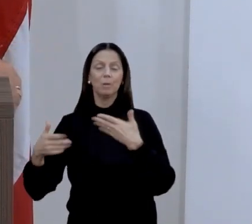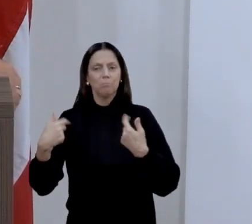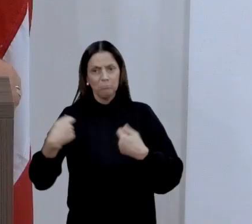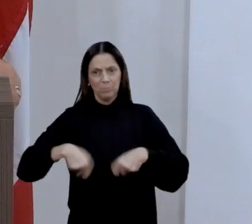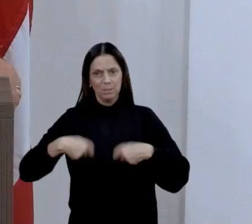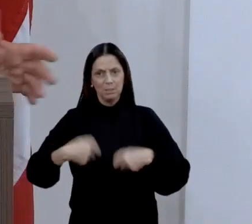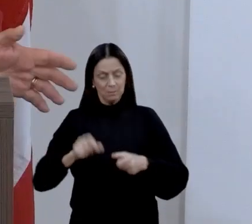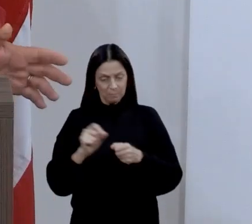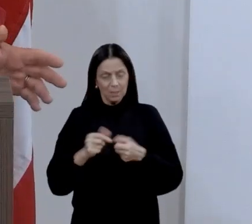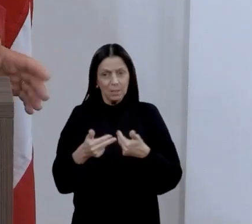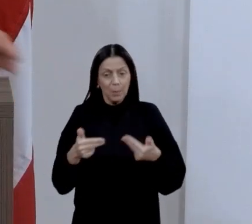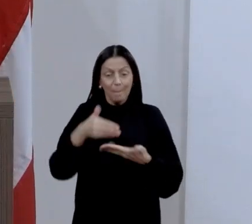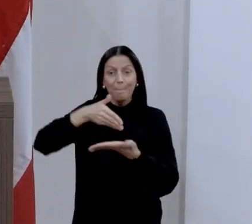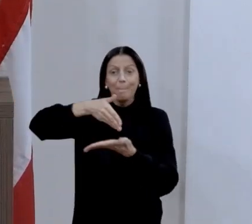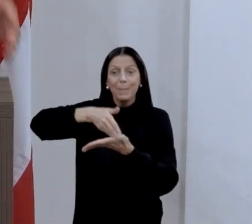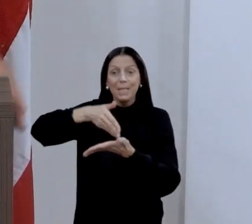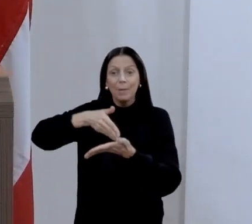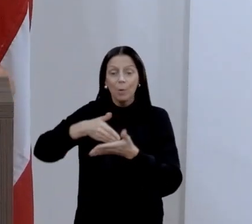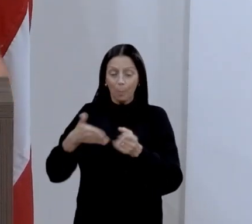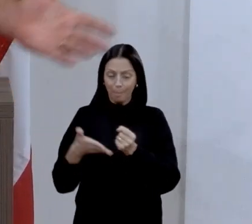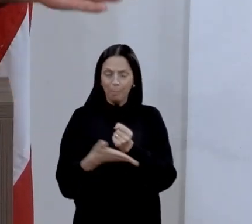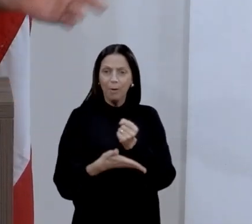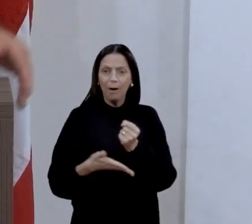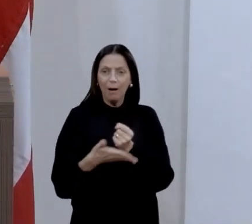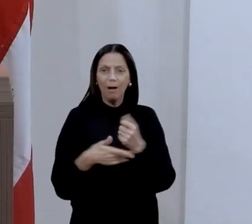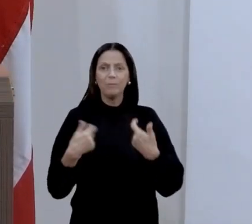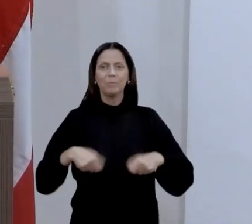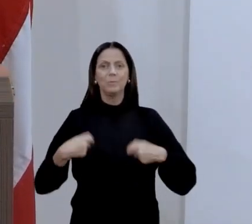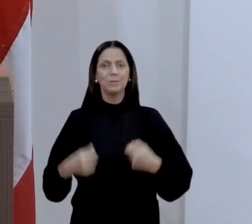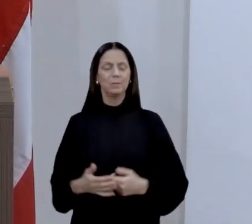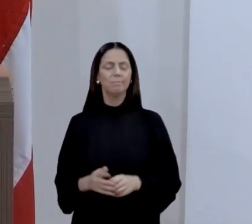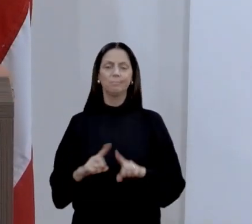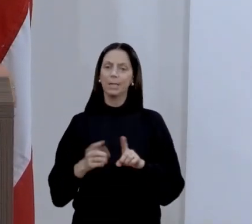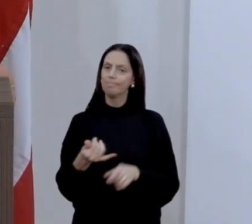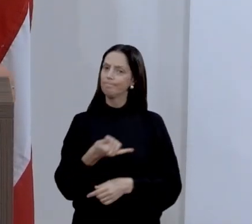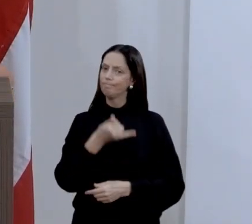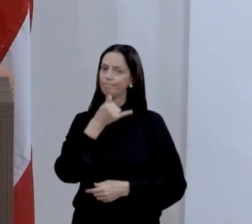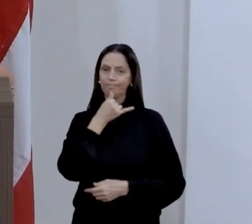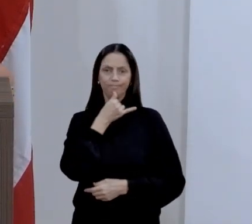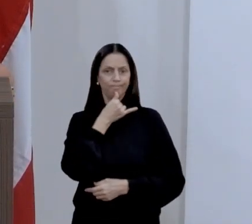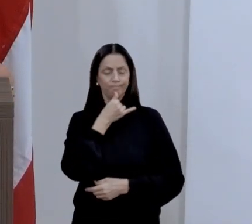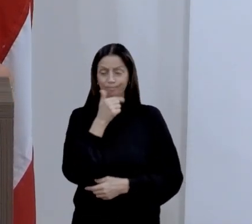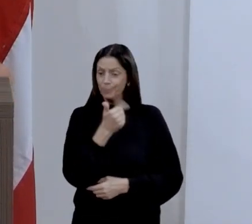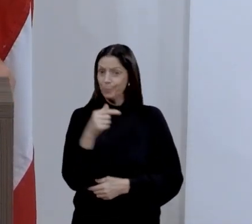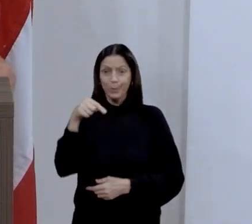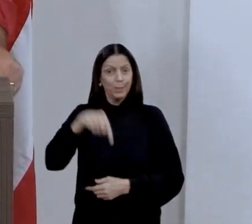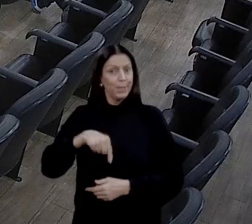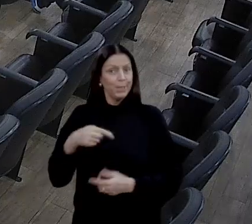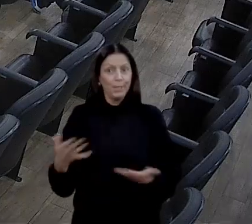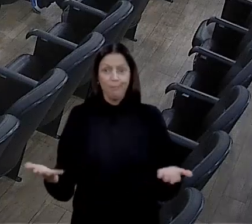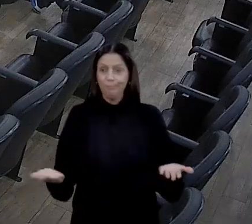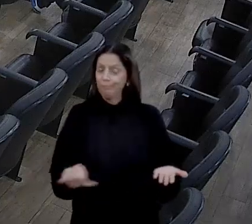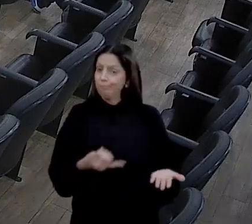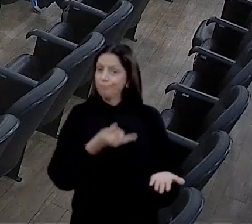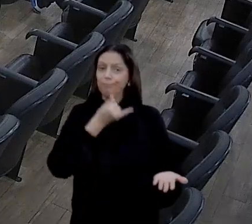gente precisa realmente de um mínimo, né, o básico, que infelizmente, ultimamente, nem isso a gente está tendo no nosso município, infelizmente.